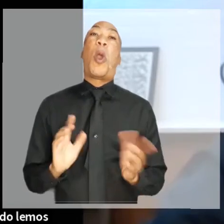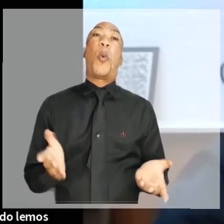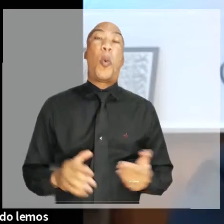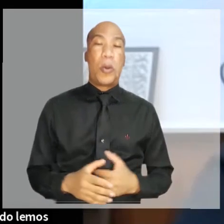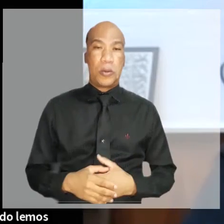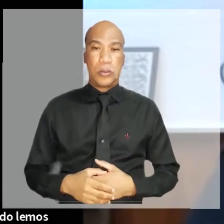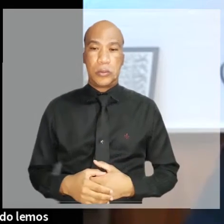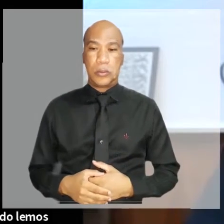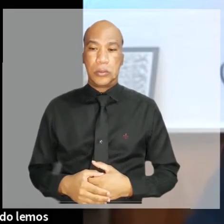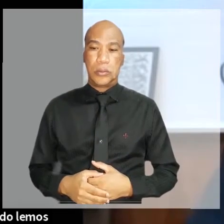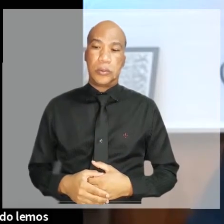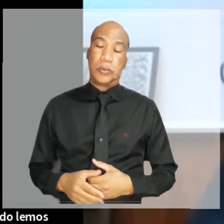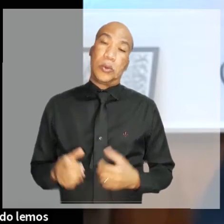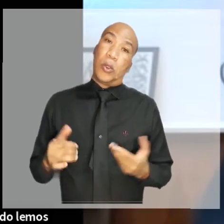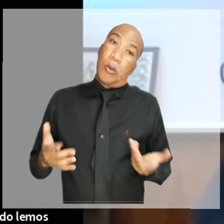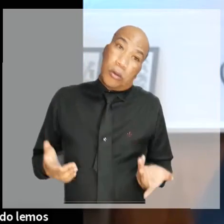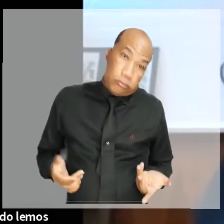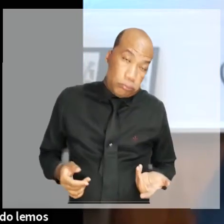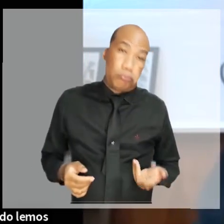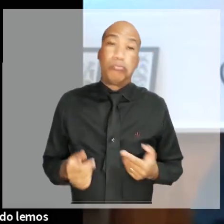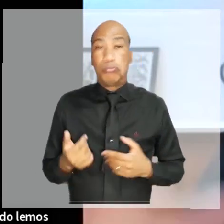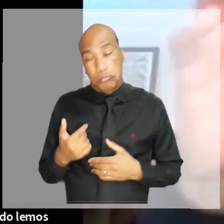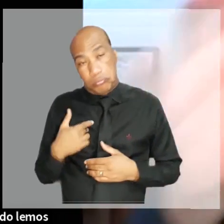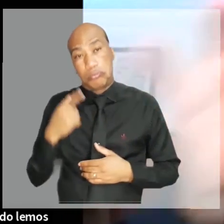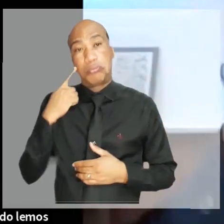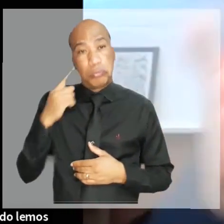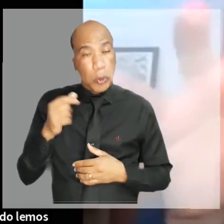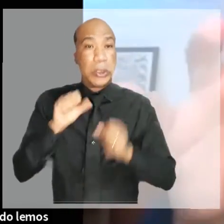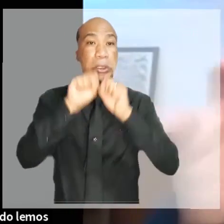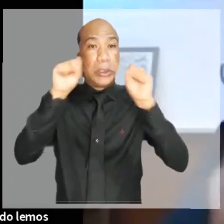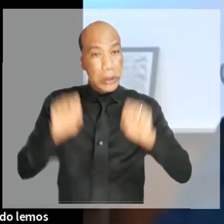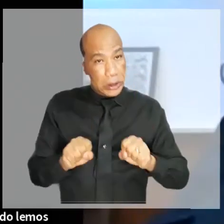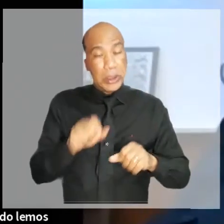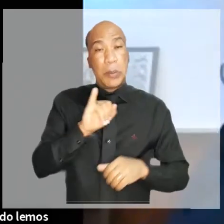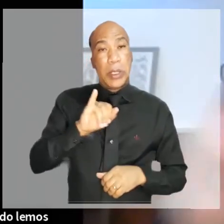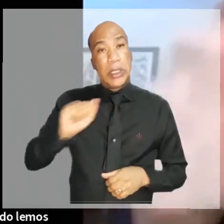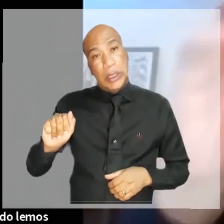do doutor Ivo. Eu acho que ele, de uma forma muito clara, muito